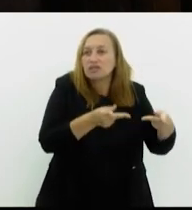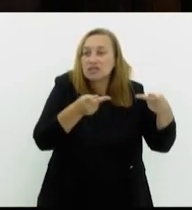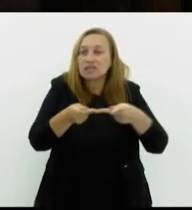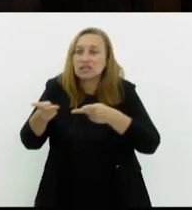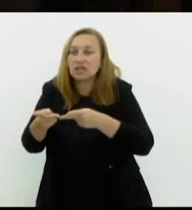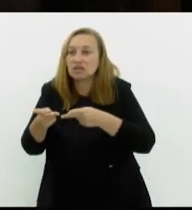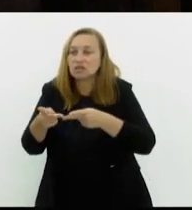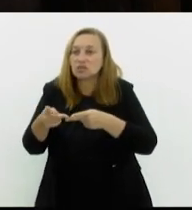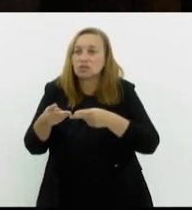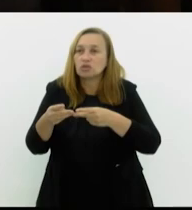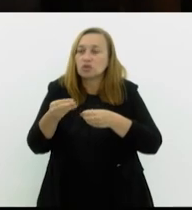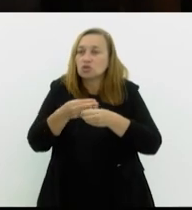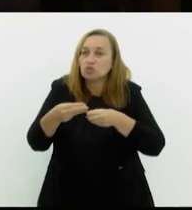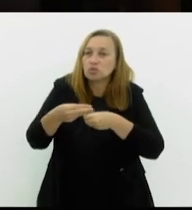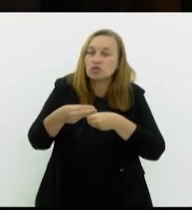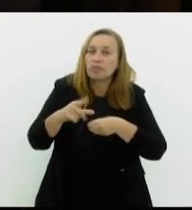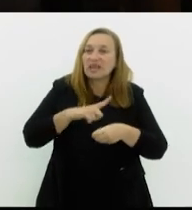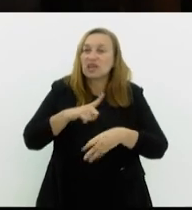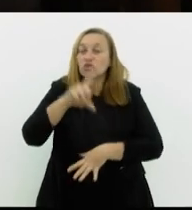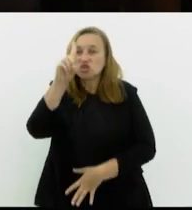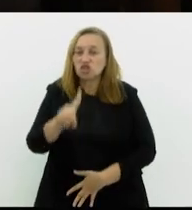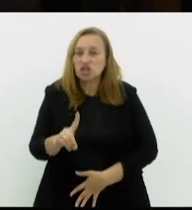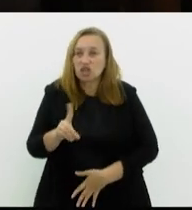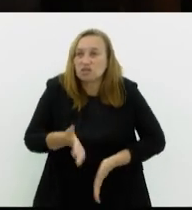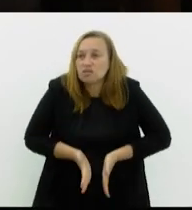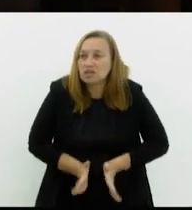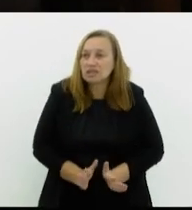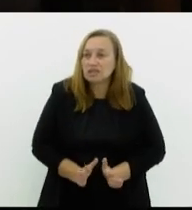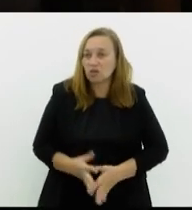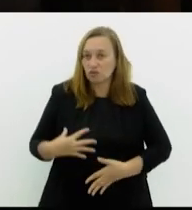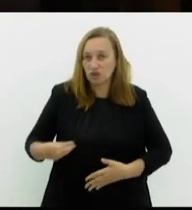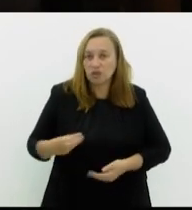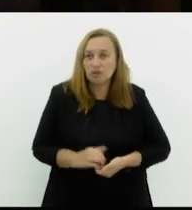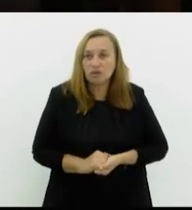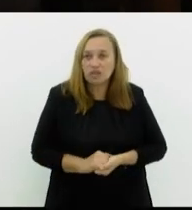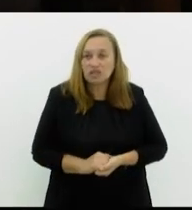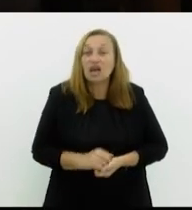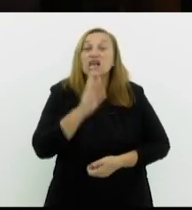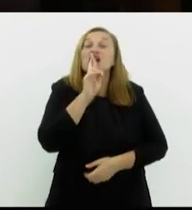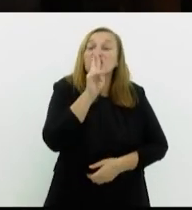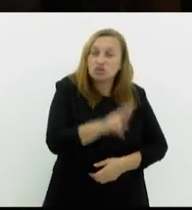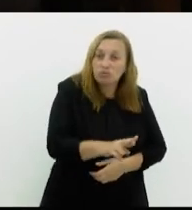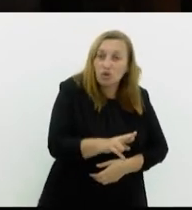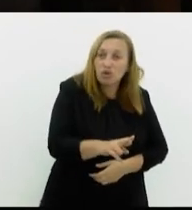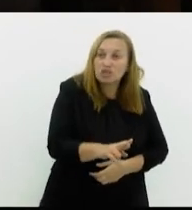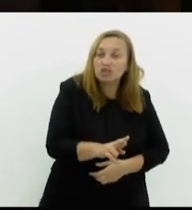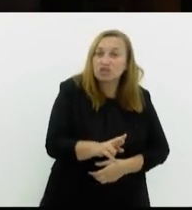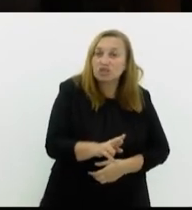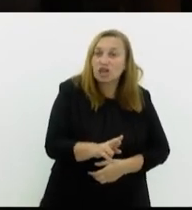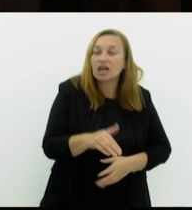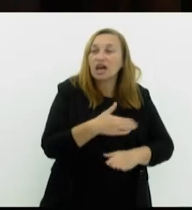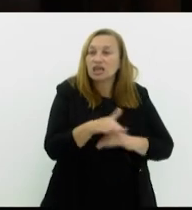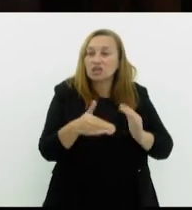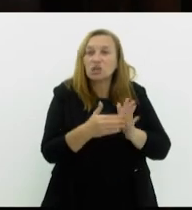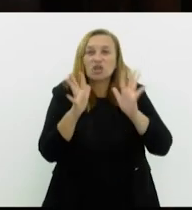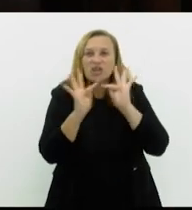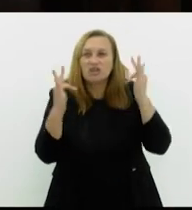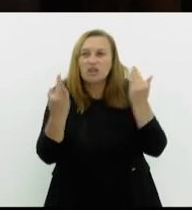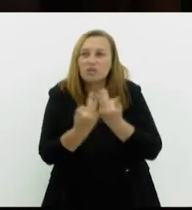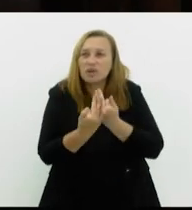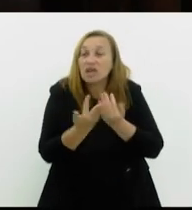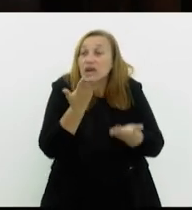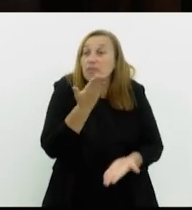municípios vizinhos para ter o direito a ter o seu filho. Vão dar resposta a todas essas famílias